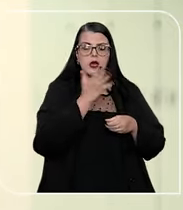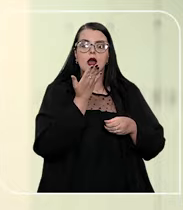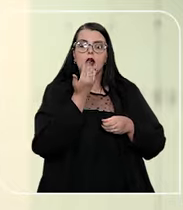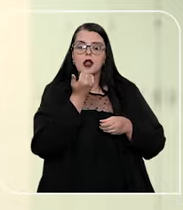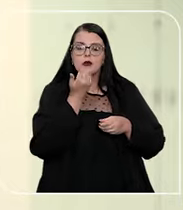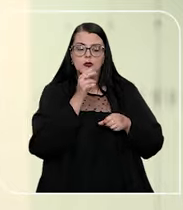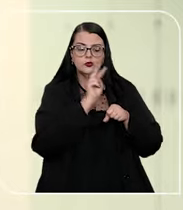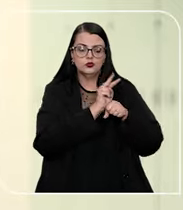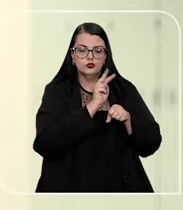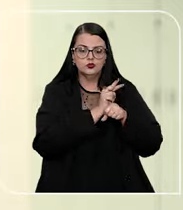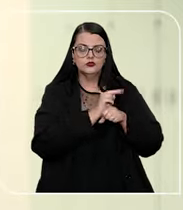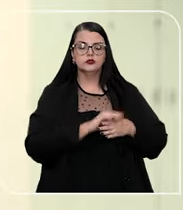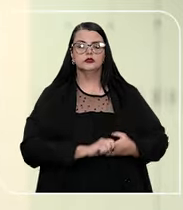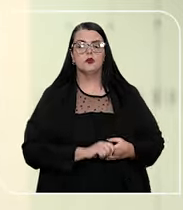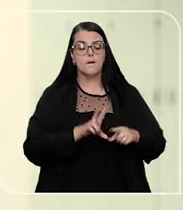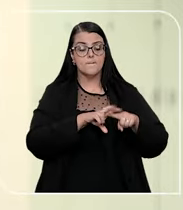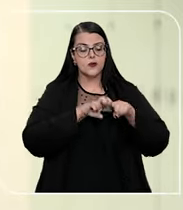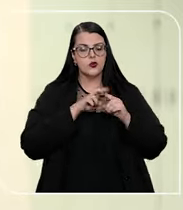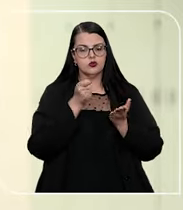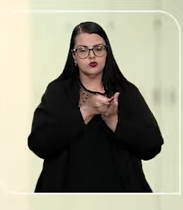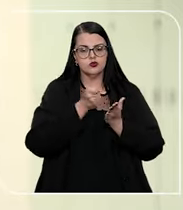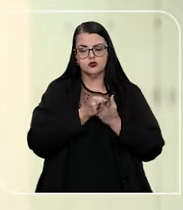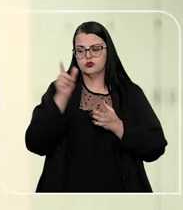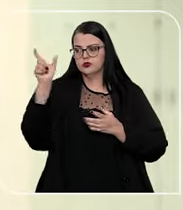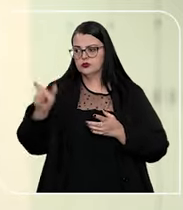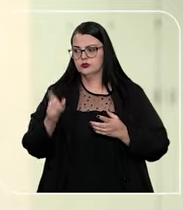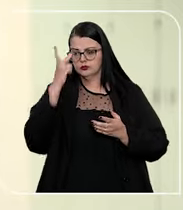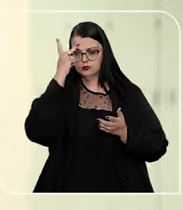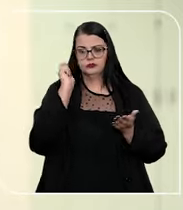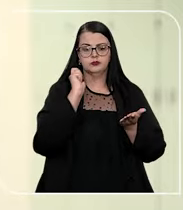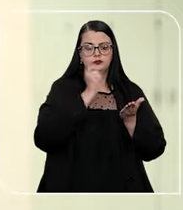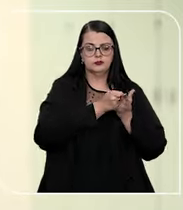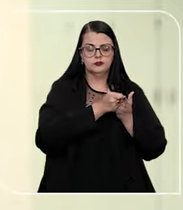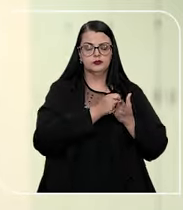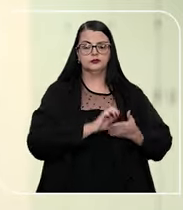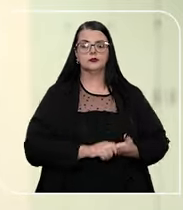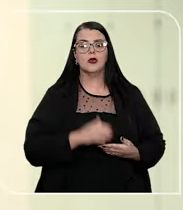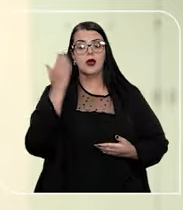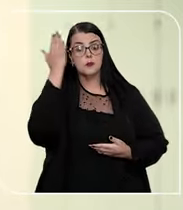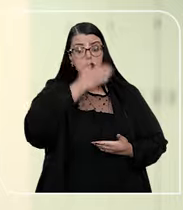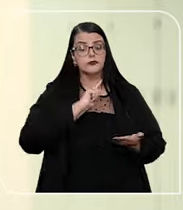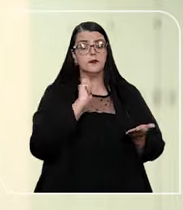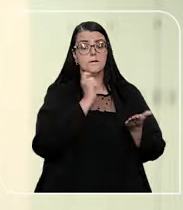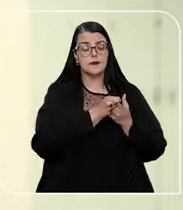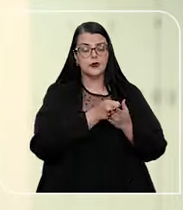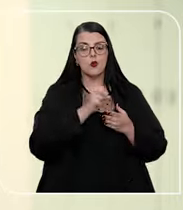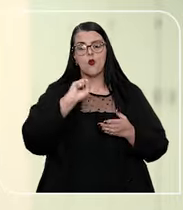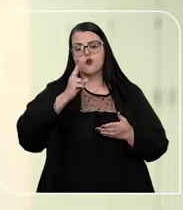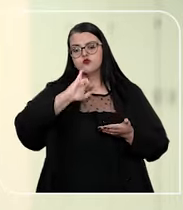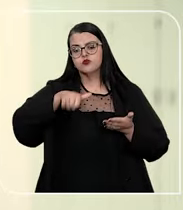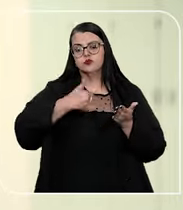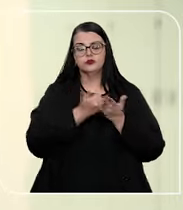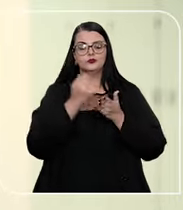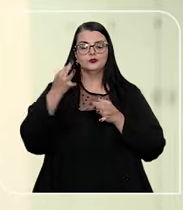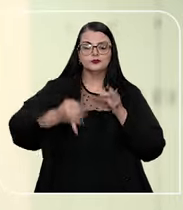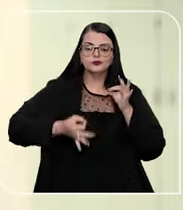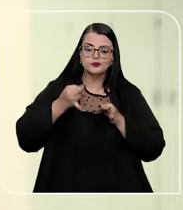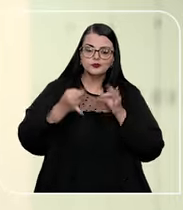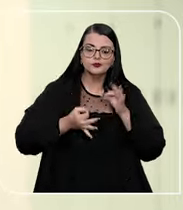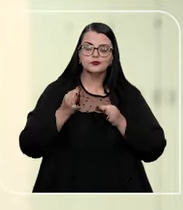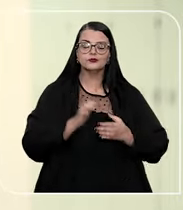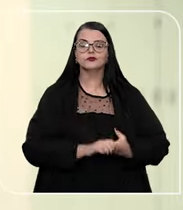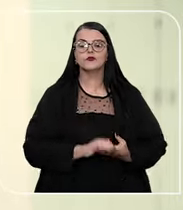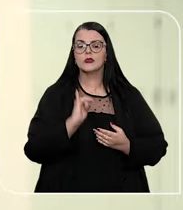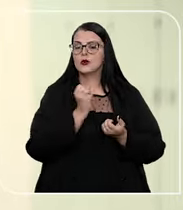fixou os alimentos e por isso foi determinada a intimação pessoal do devedor para pagar provar que pagou ou justificar a